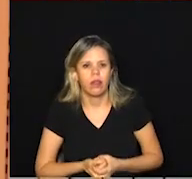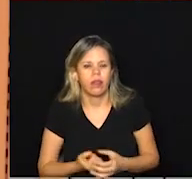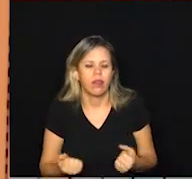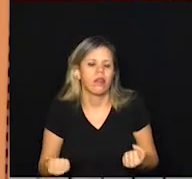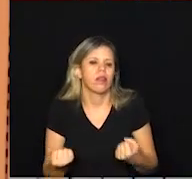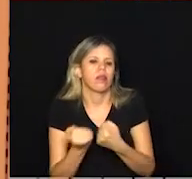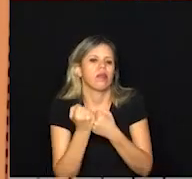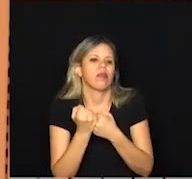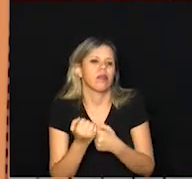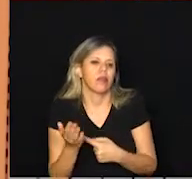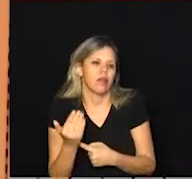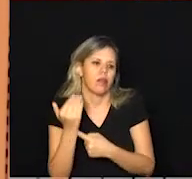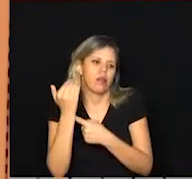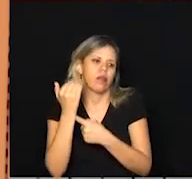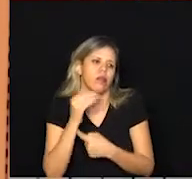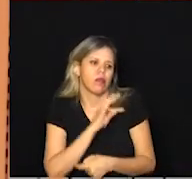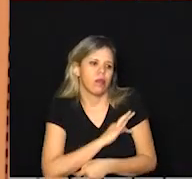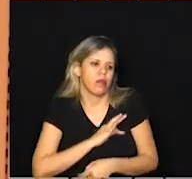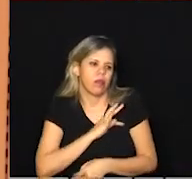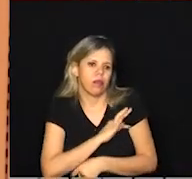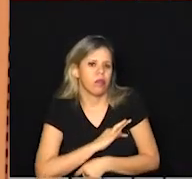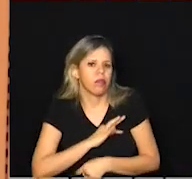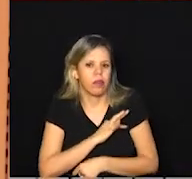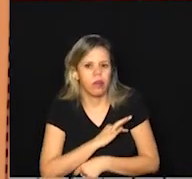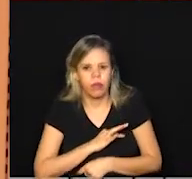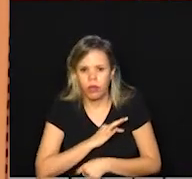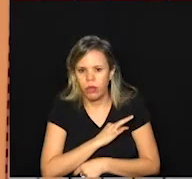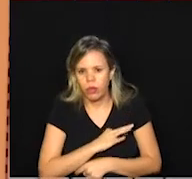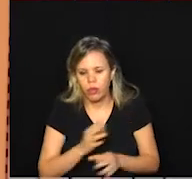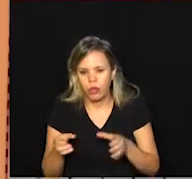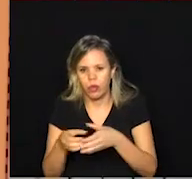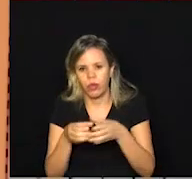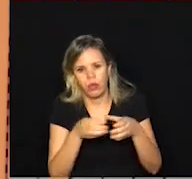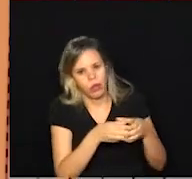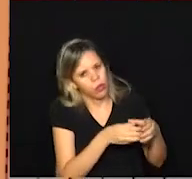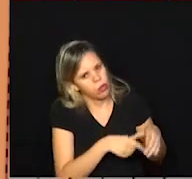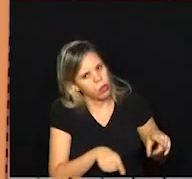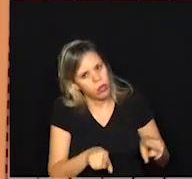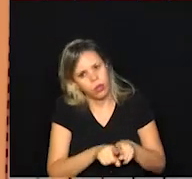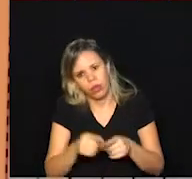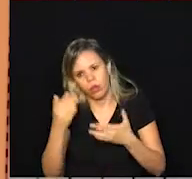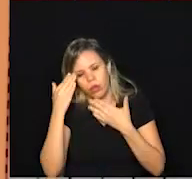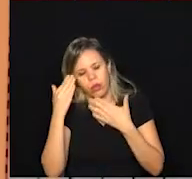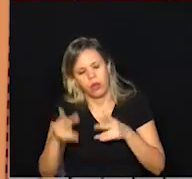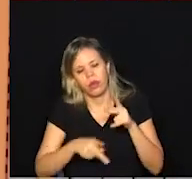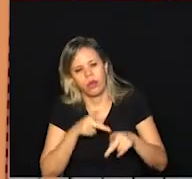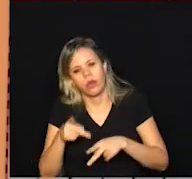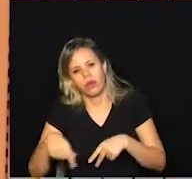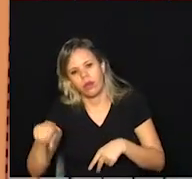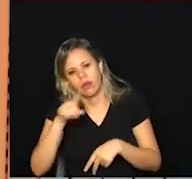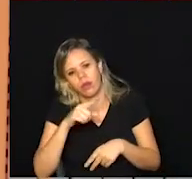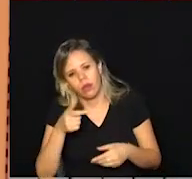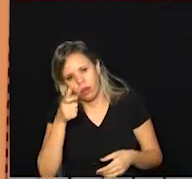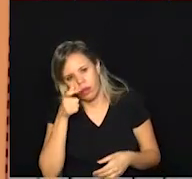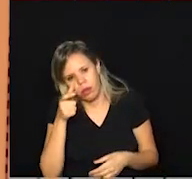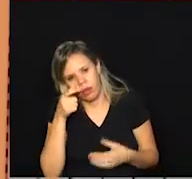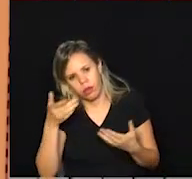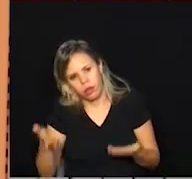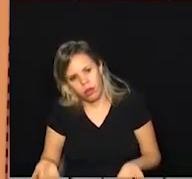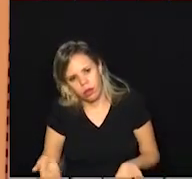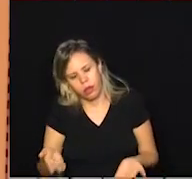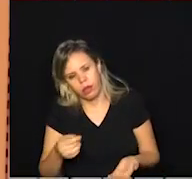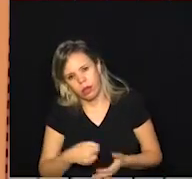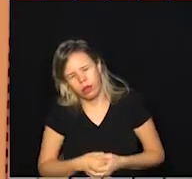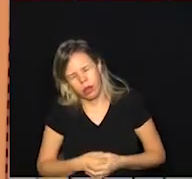suporte aqui da das comissões também agradecer o pessoal que nos acompanham aqui